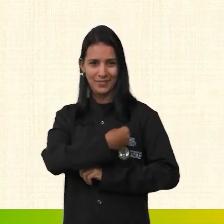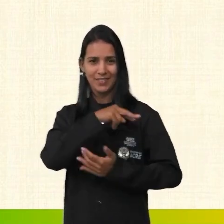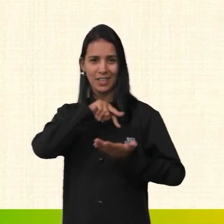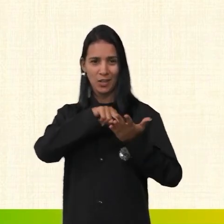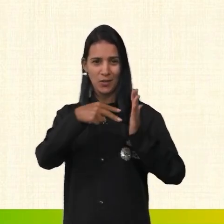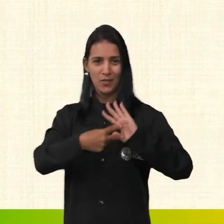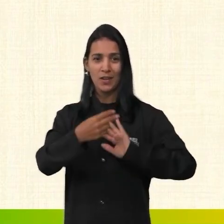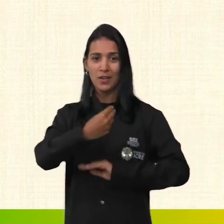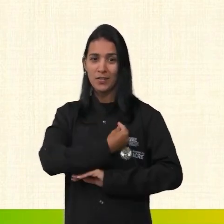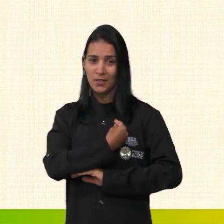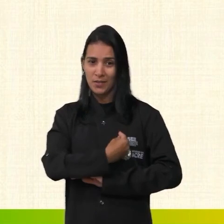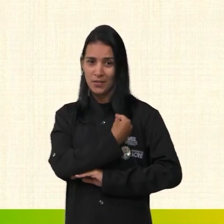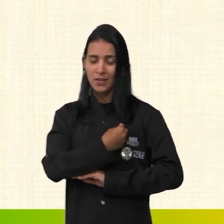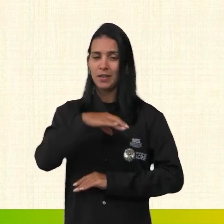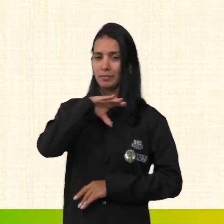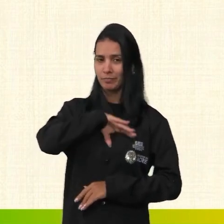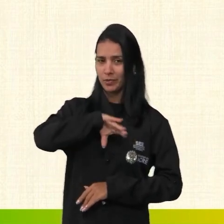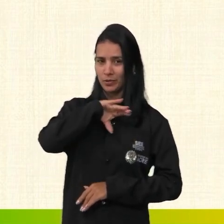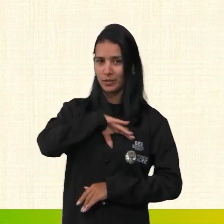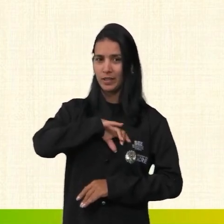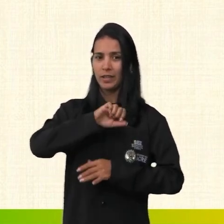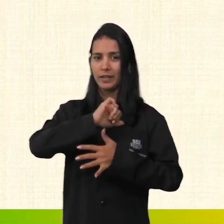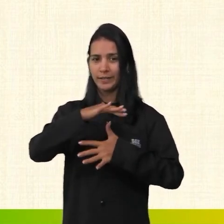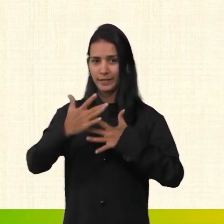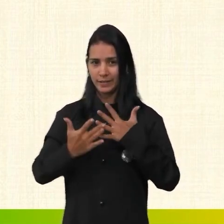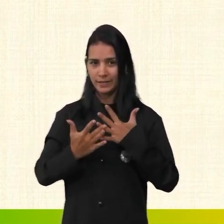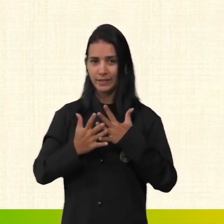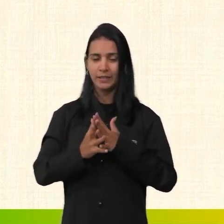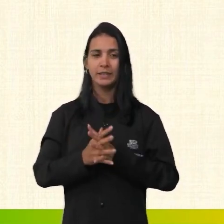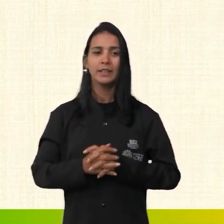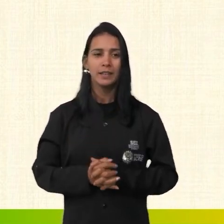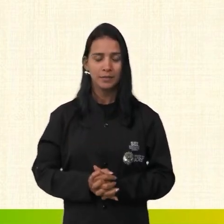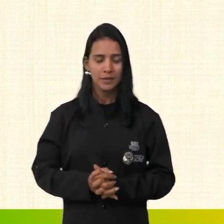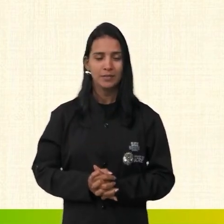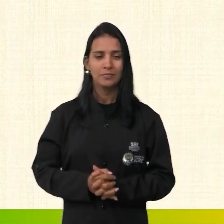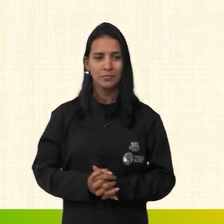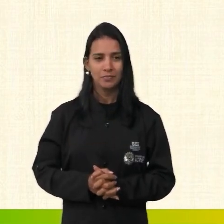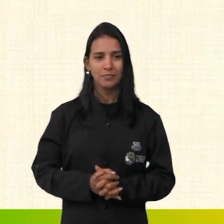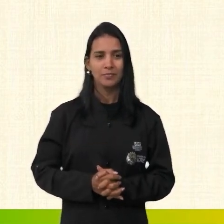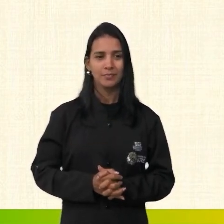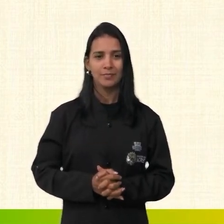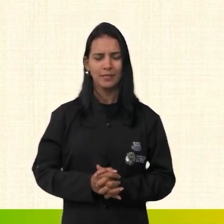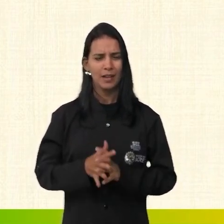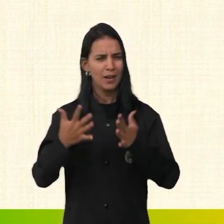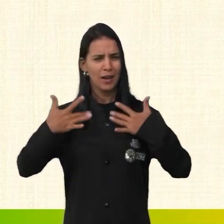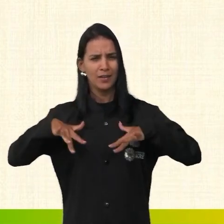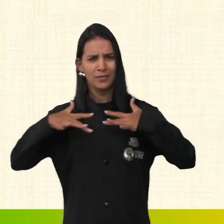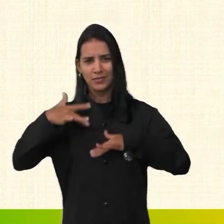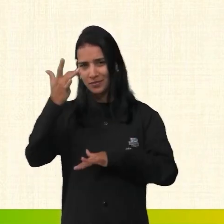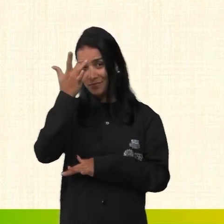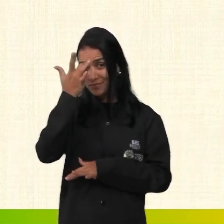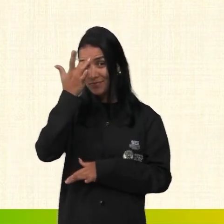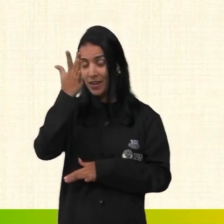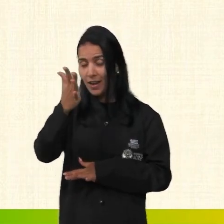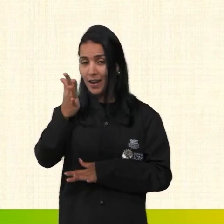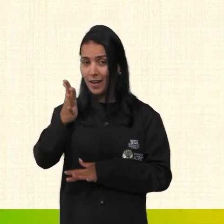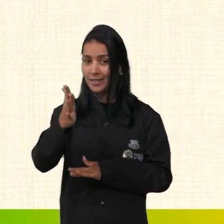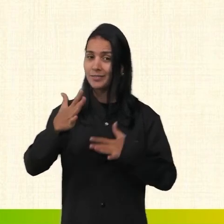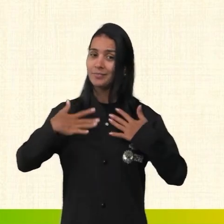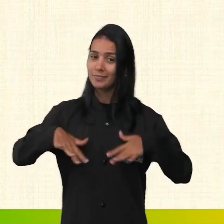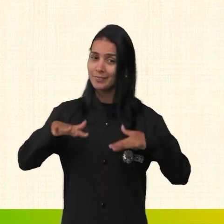né, viveu, nós vamos apenas acrescentar o ed ao final. Bem tranquilo, né, pessoal? Até agora tá